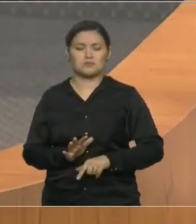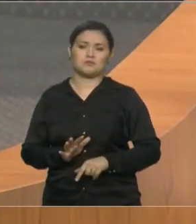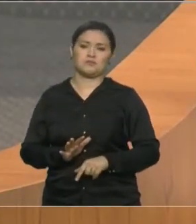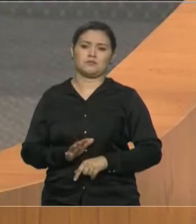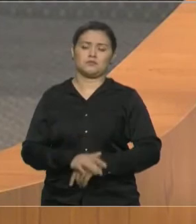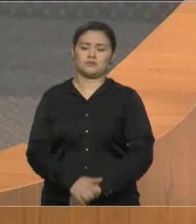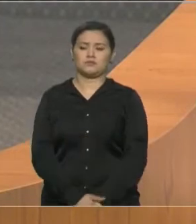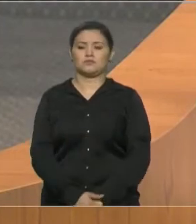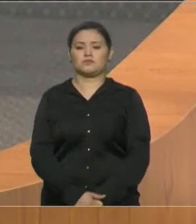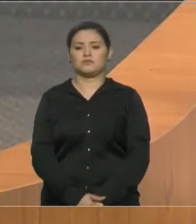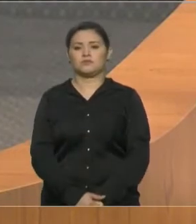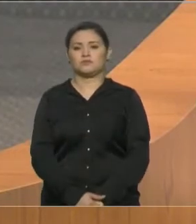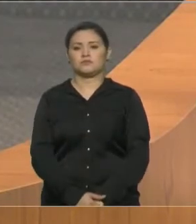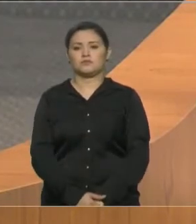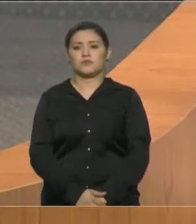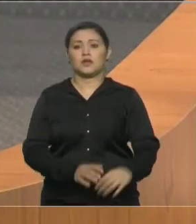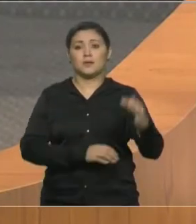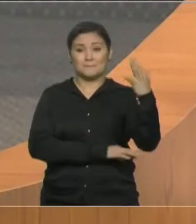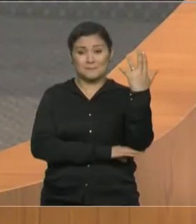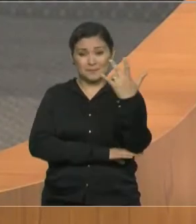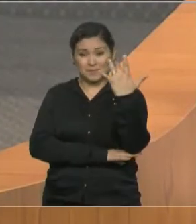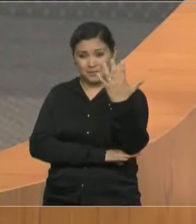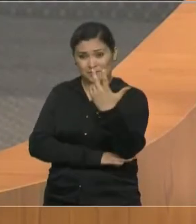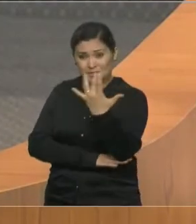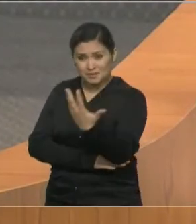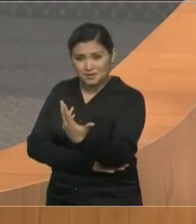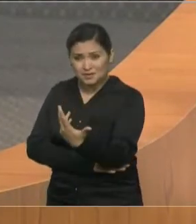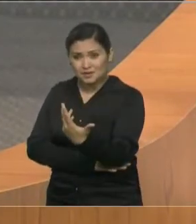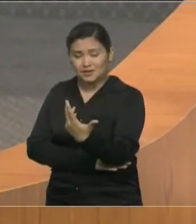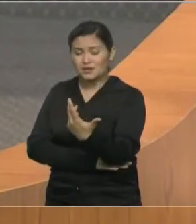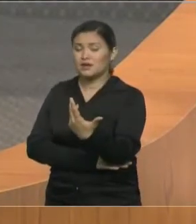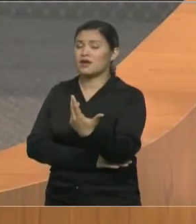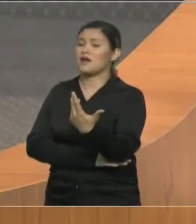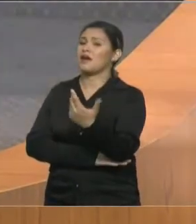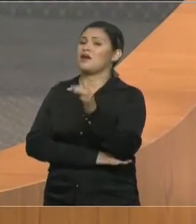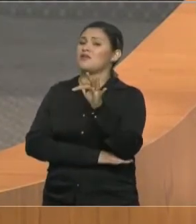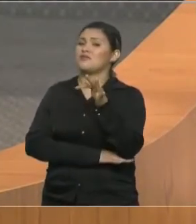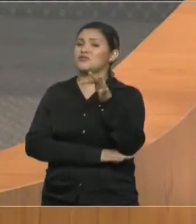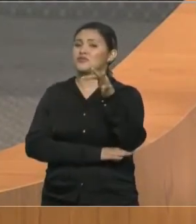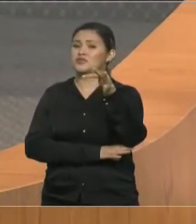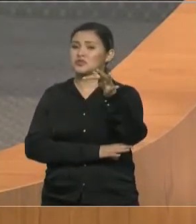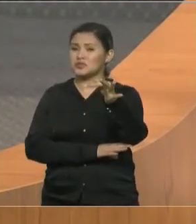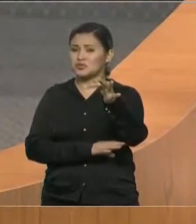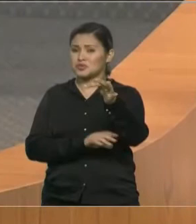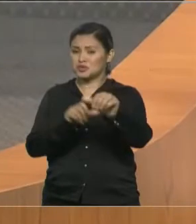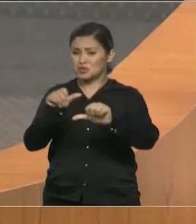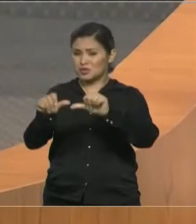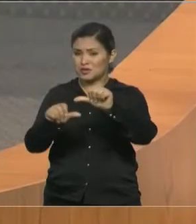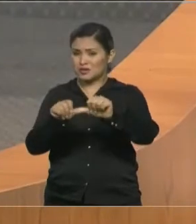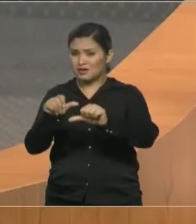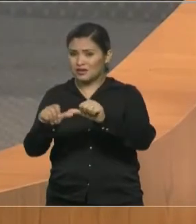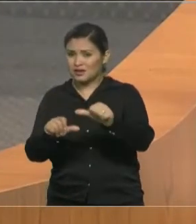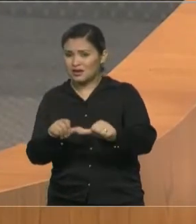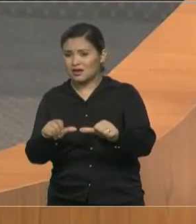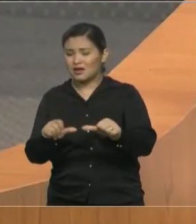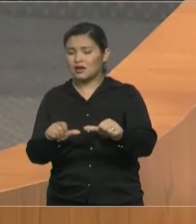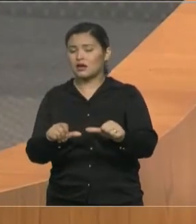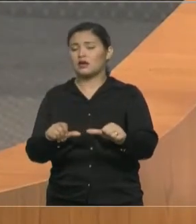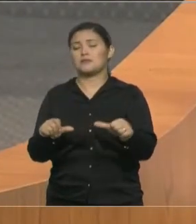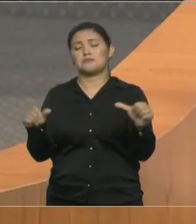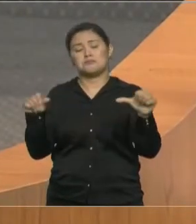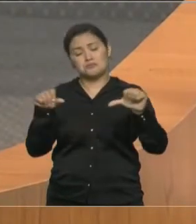corrigir retrocessos na gestão ambiental serão necessárias décadas e décadas. Então, por isso, precisamos conter mais esse